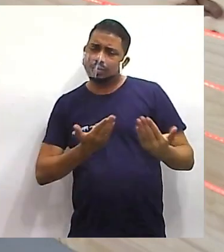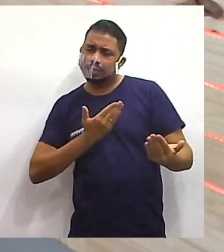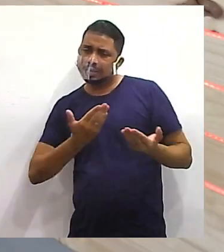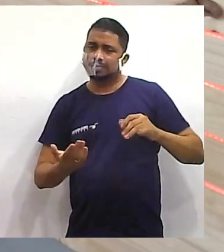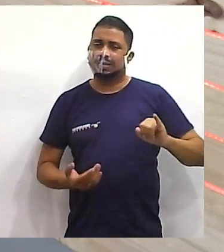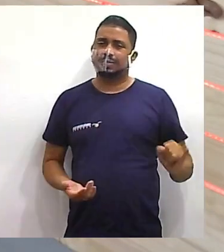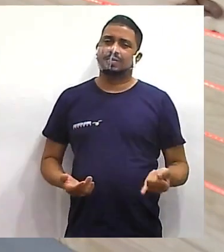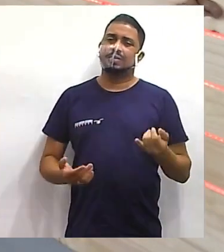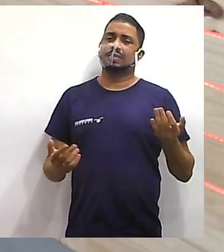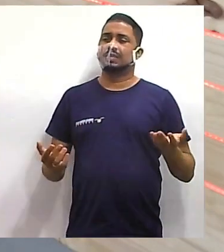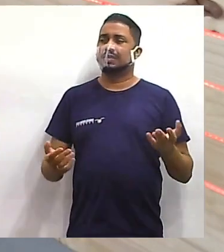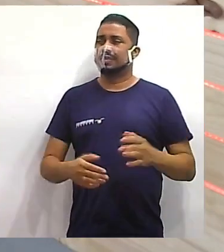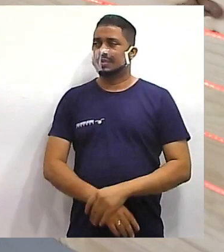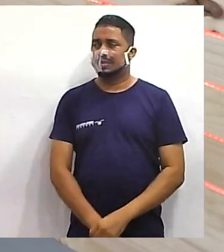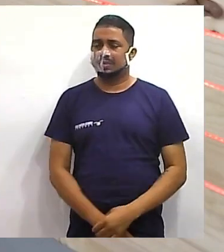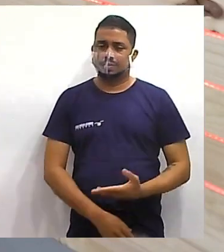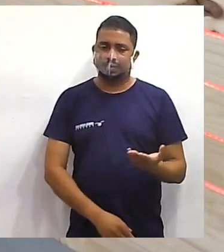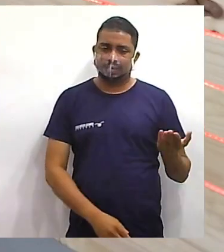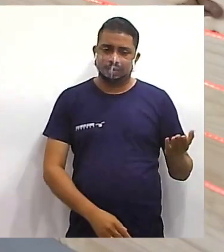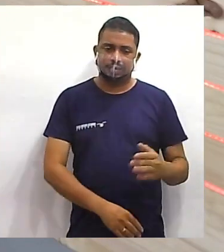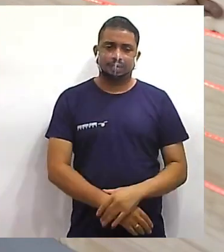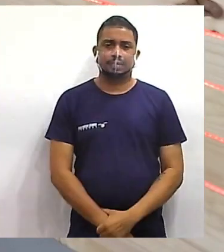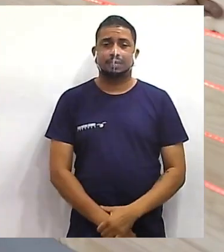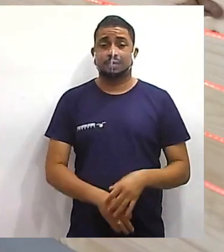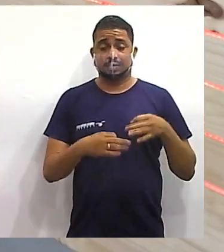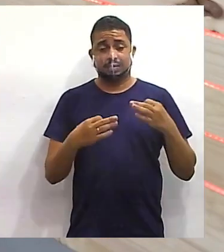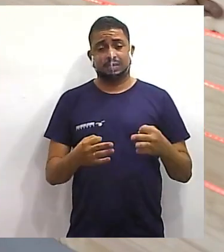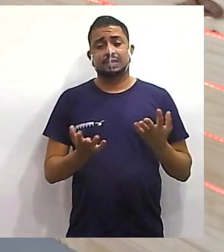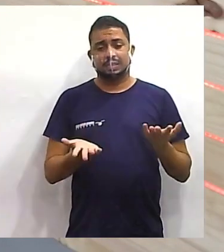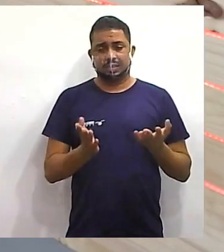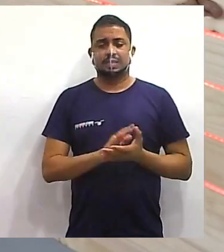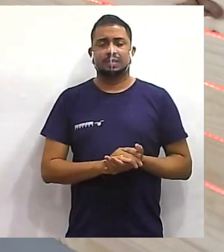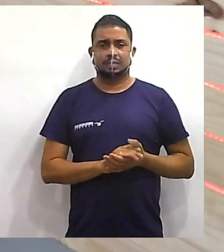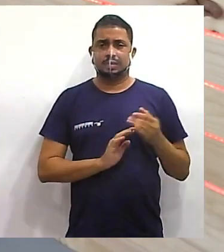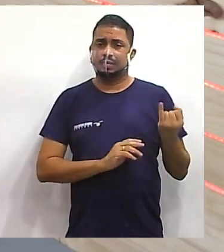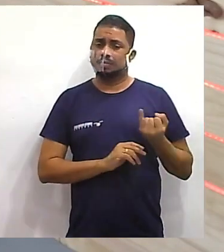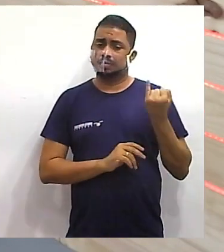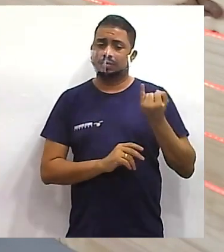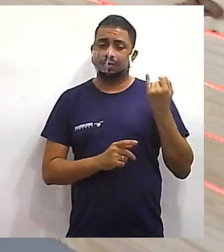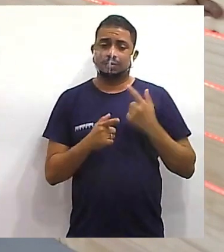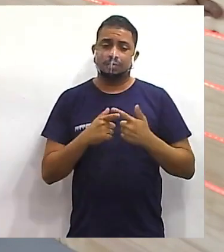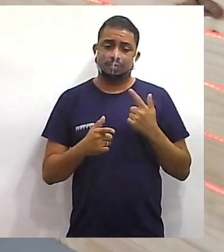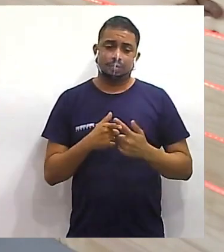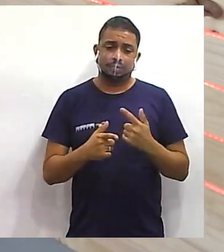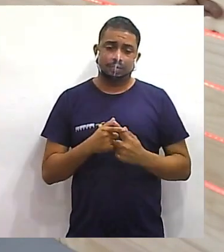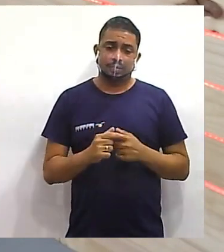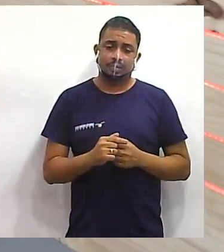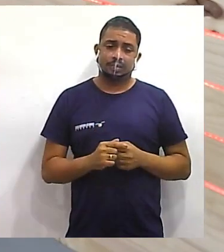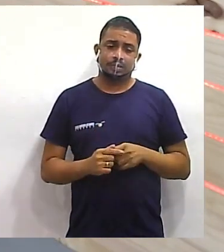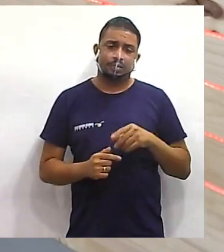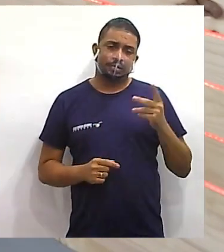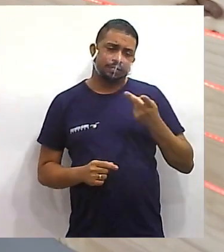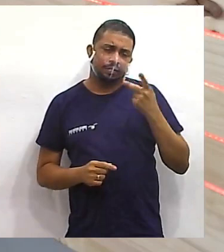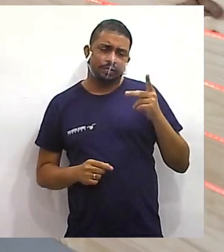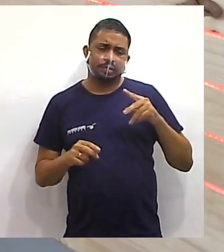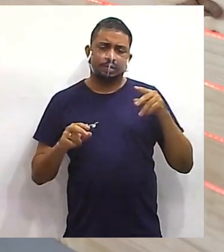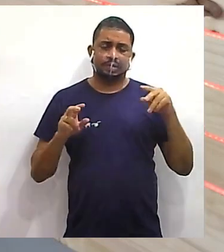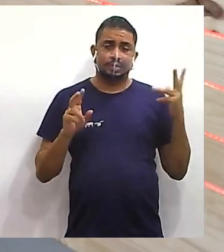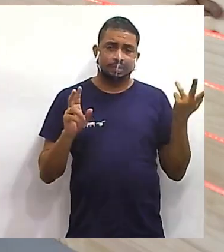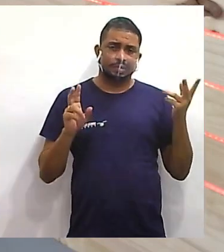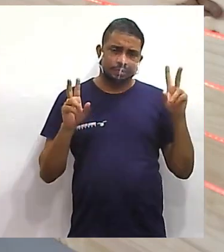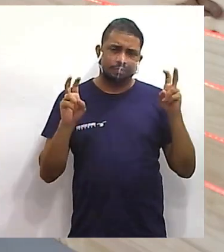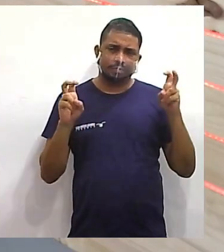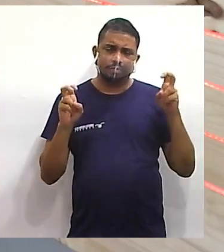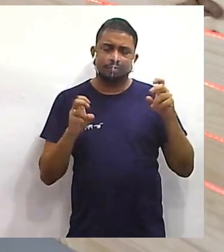aproveitando aqui esse momento, né, com vocês. Com certeza, isso aí é muito importante, porque você falou uma coisa interessante. Em